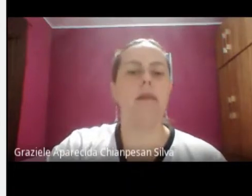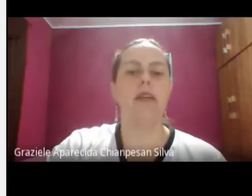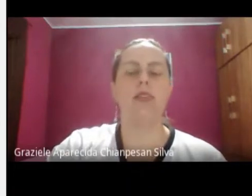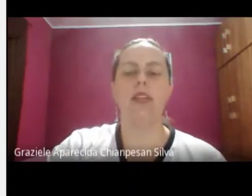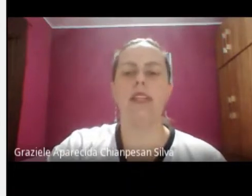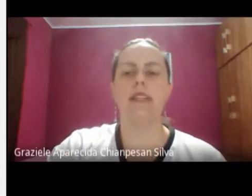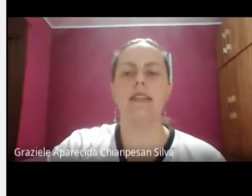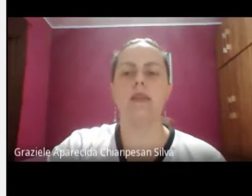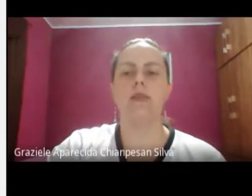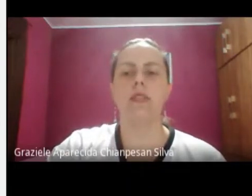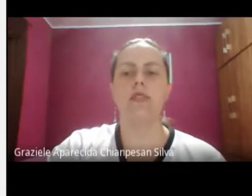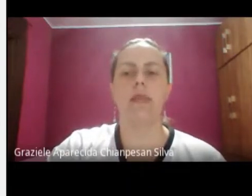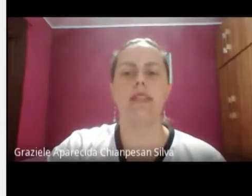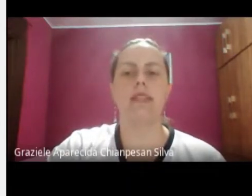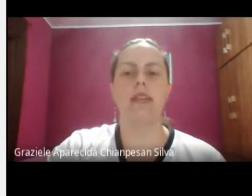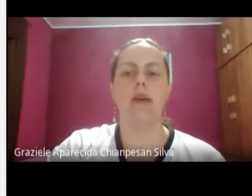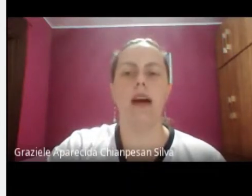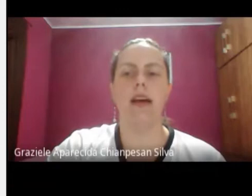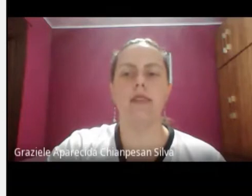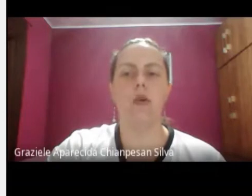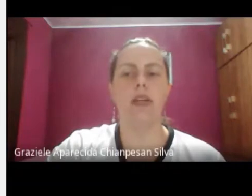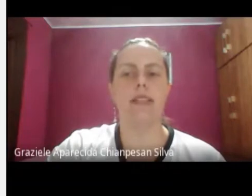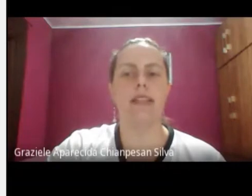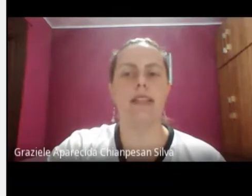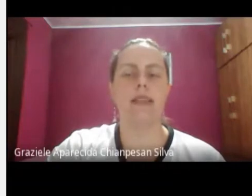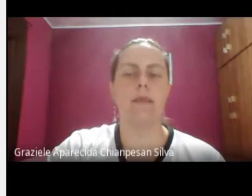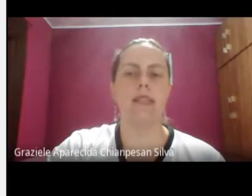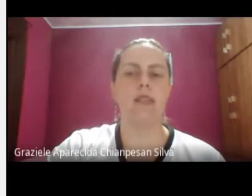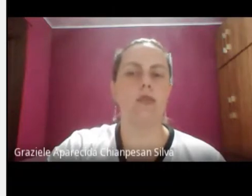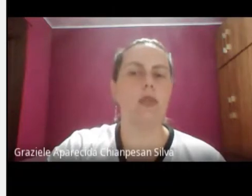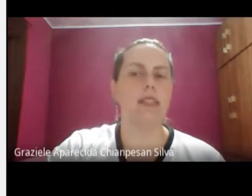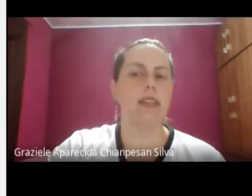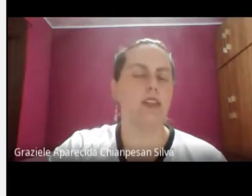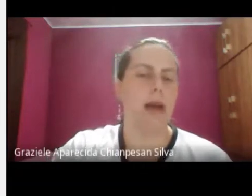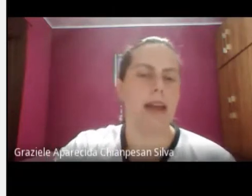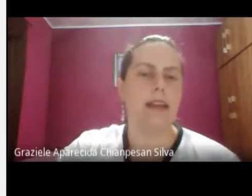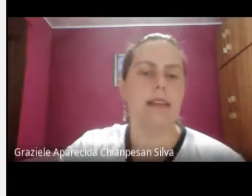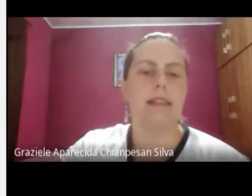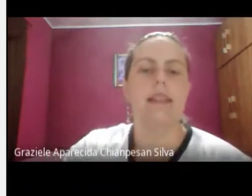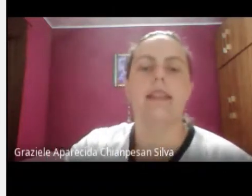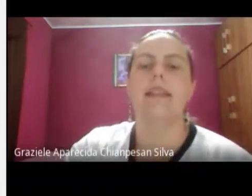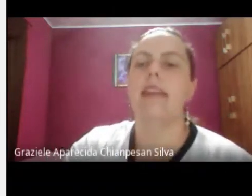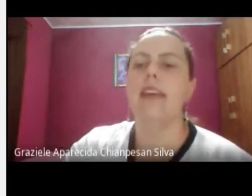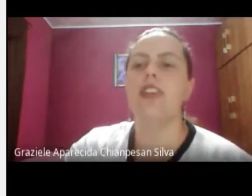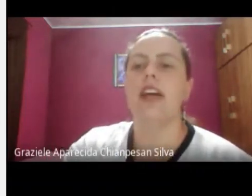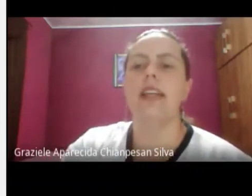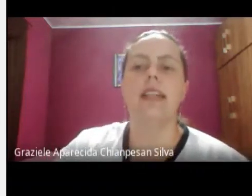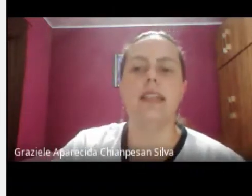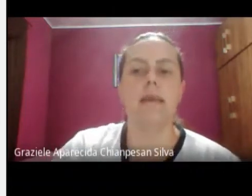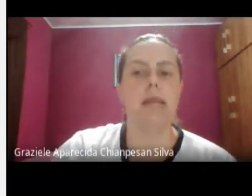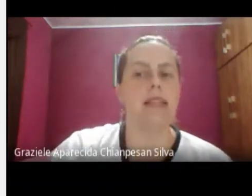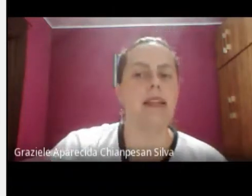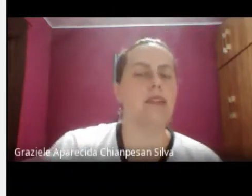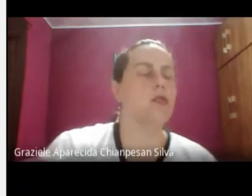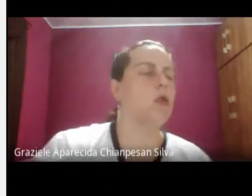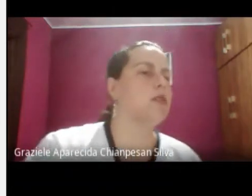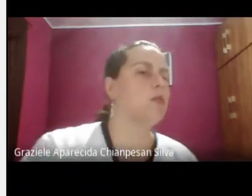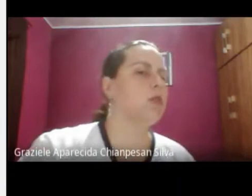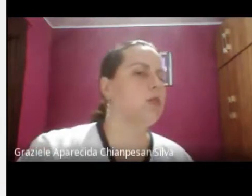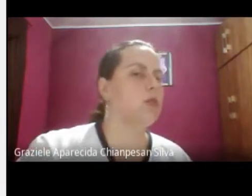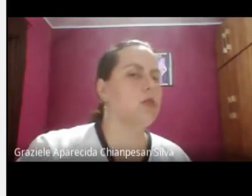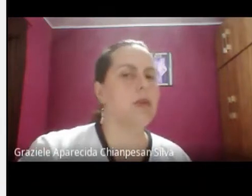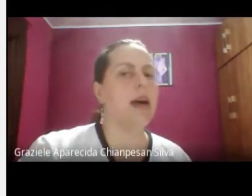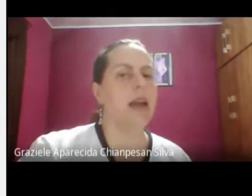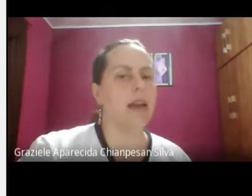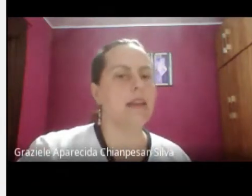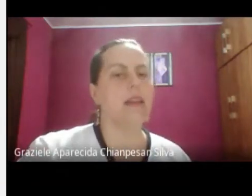na personalização dos instrumentos. Então, as cores, elas representam as cores da Jamaica, né? Já que eles gostam